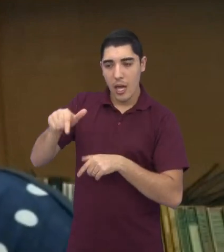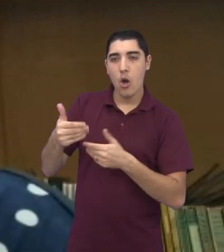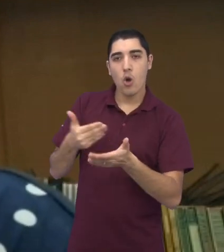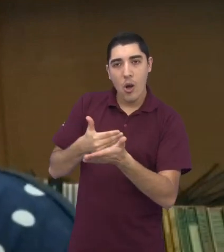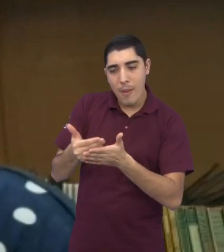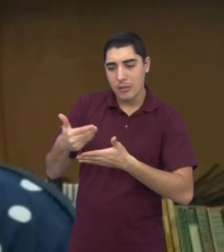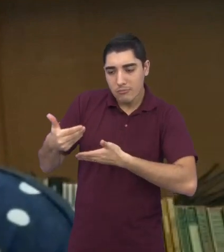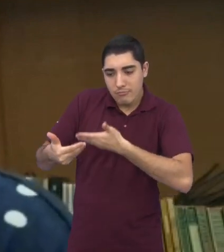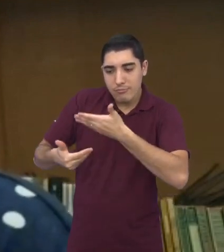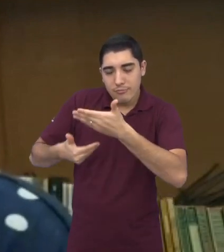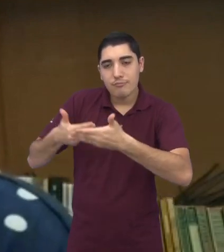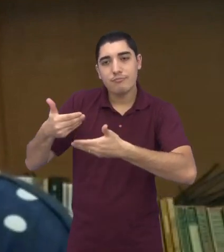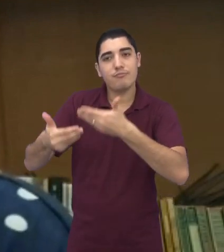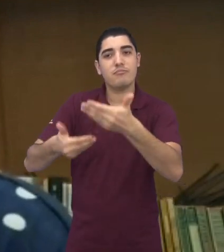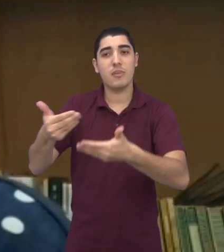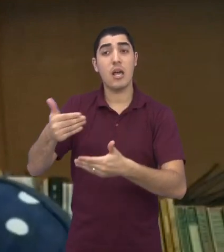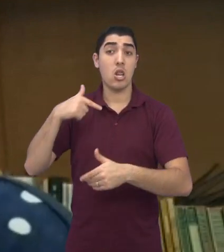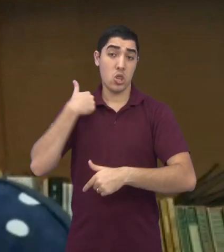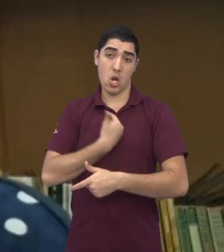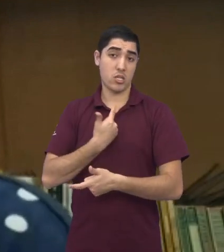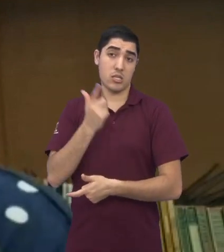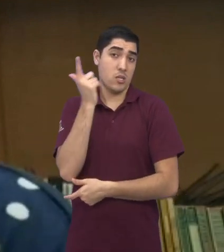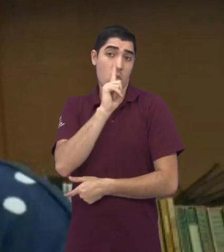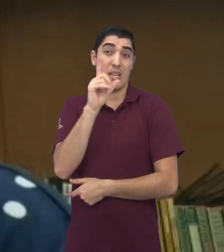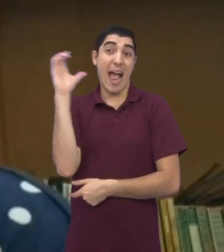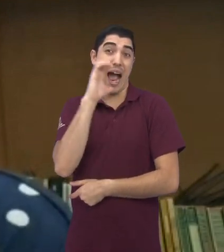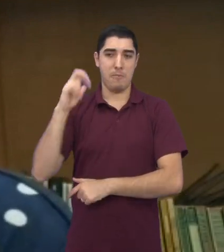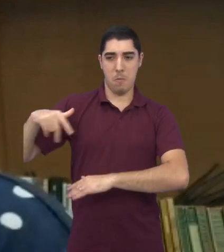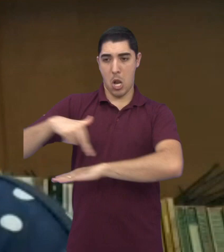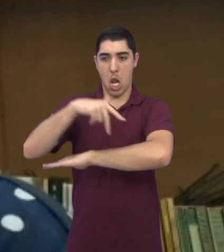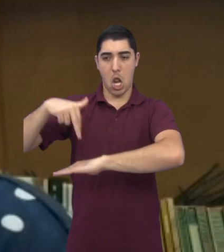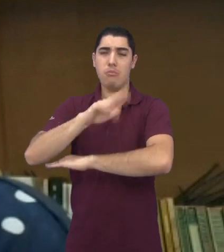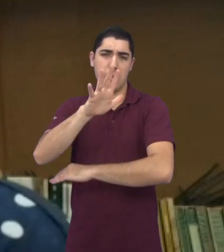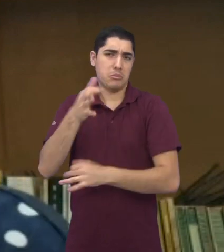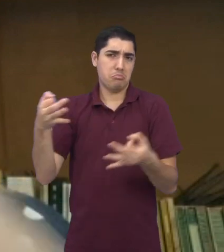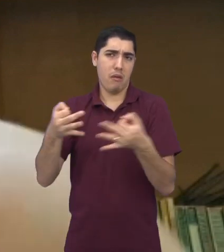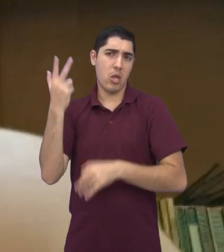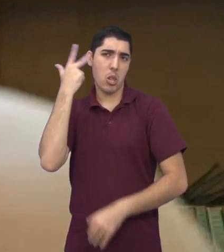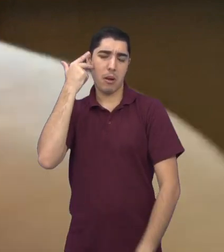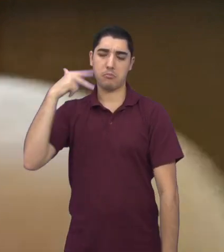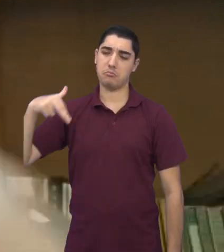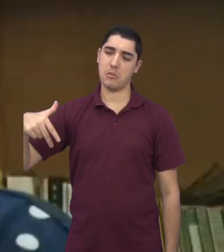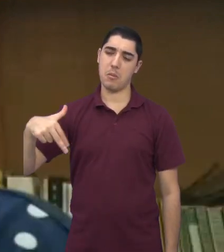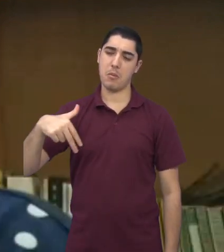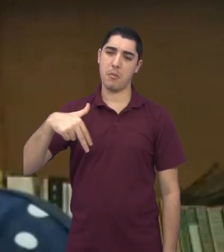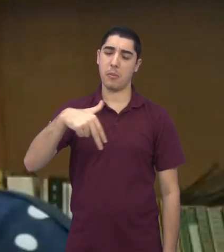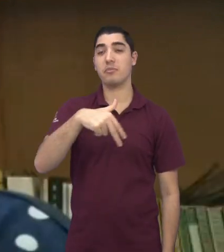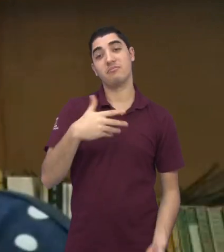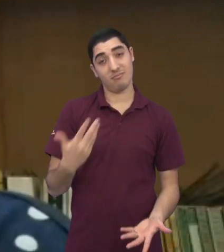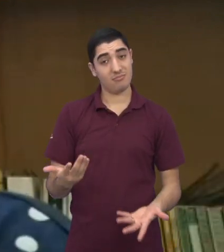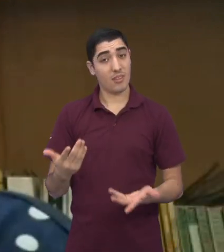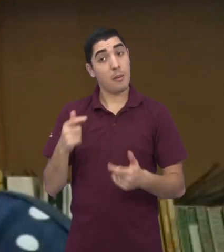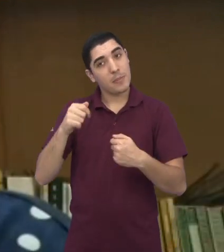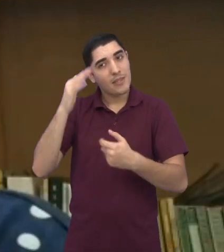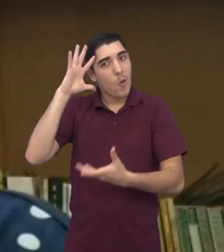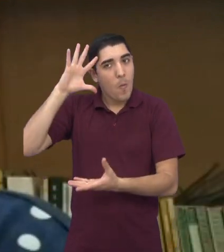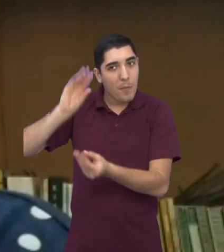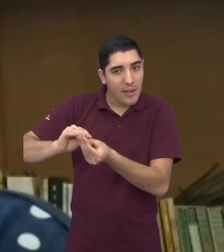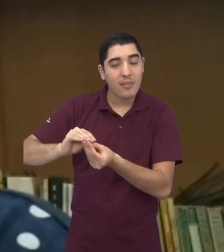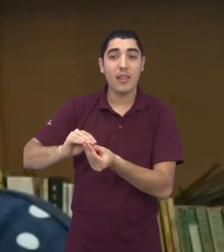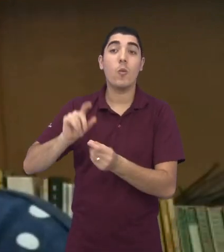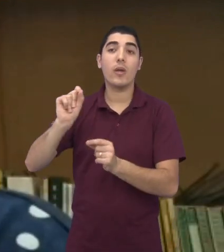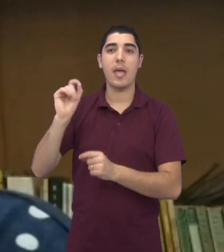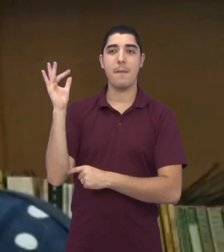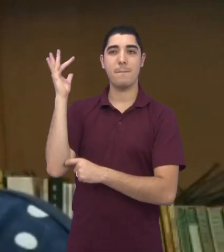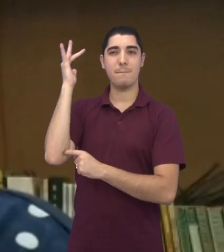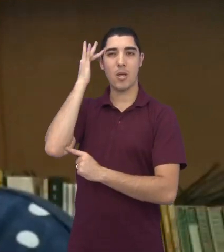não andamos tão mais rápido, mas andamos perfeitamente, né? Então, isso é que é necessário entender. A maturidade é